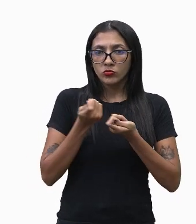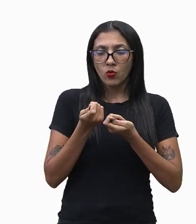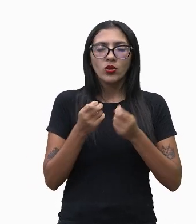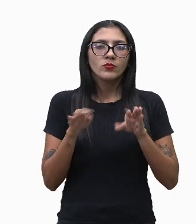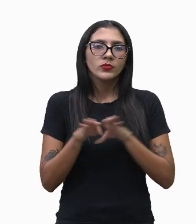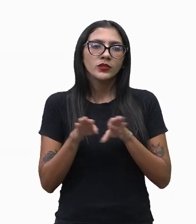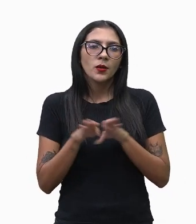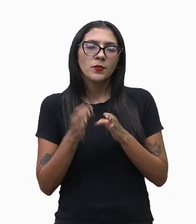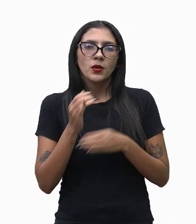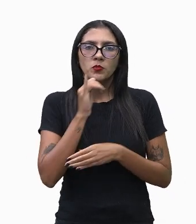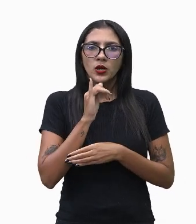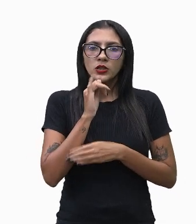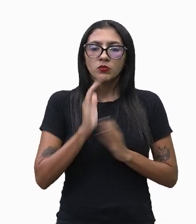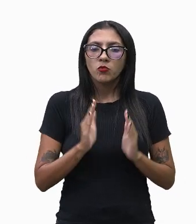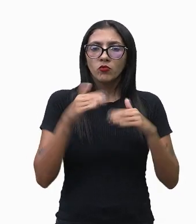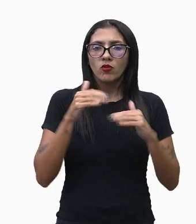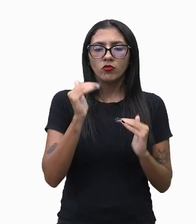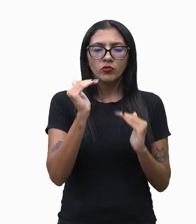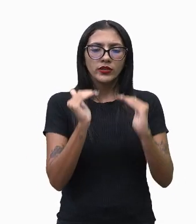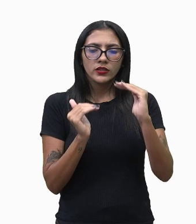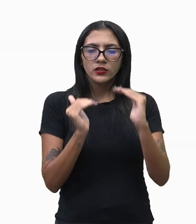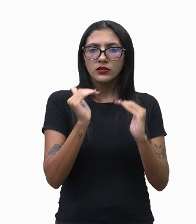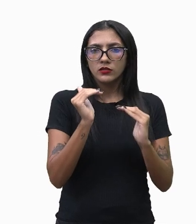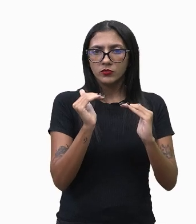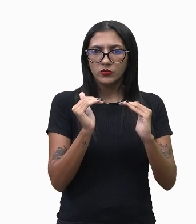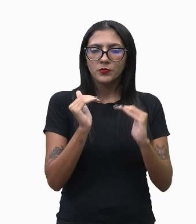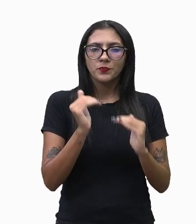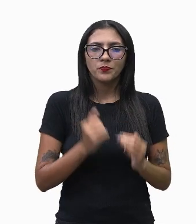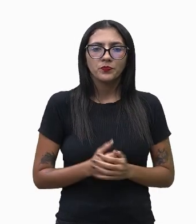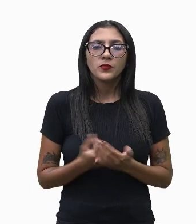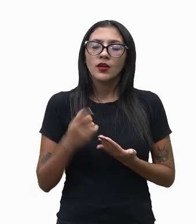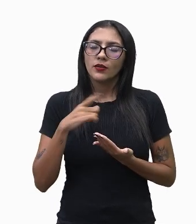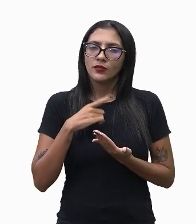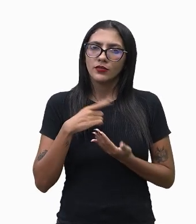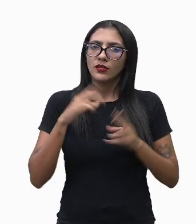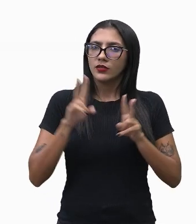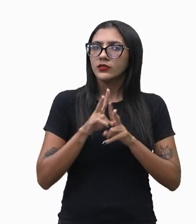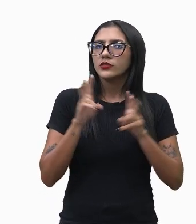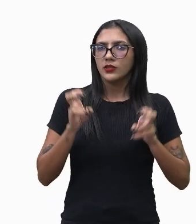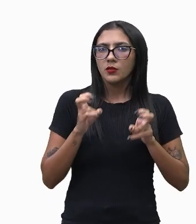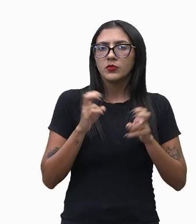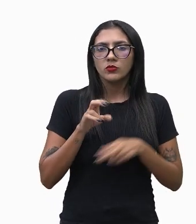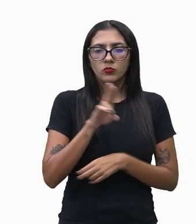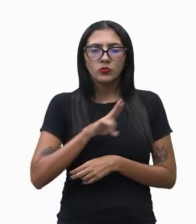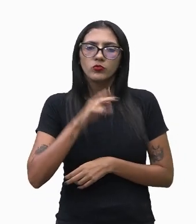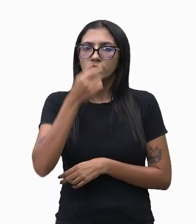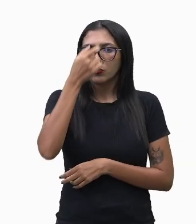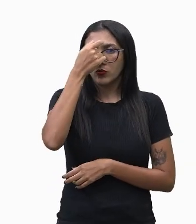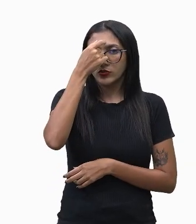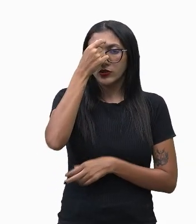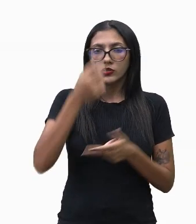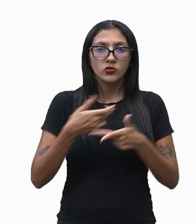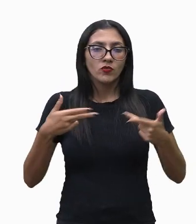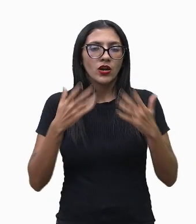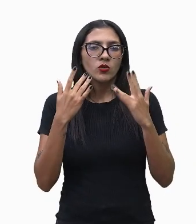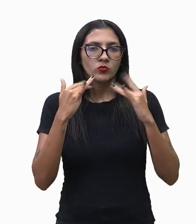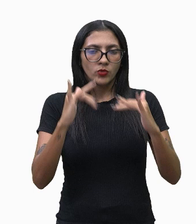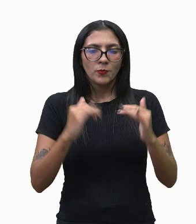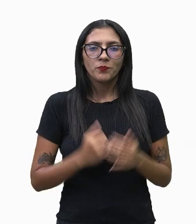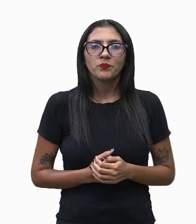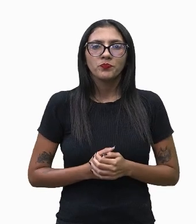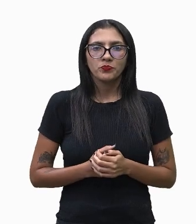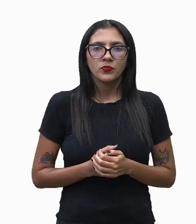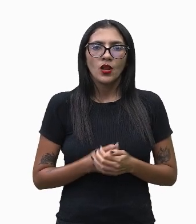ao equilíbrio ecológico, que é a questão do desenvolvimento sustentável, né? Onde o crescimento econômico,